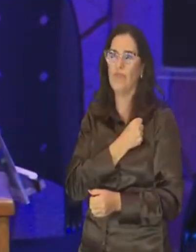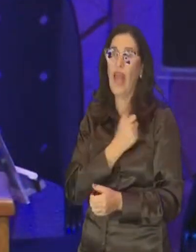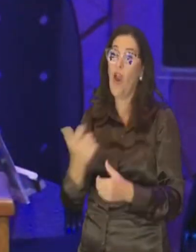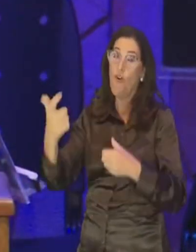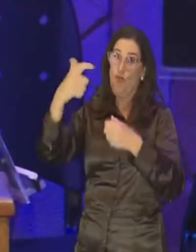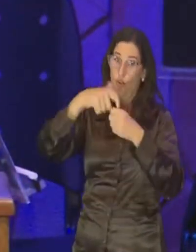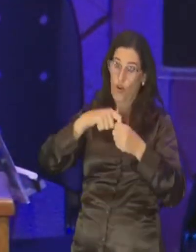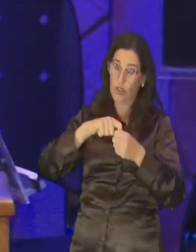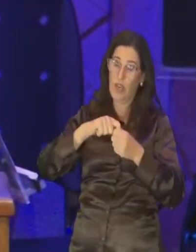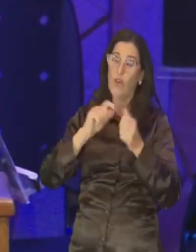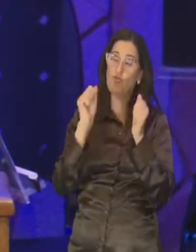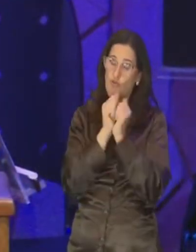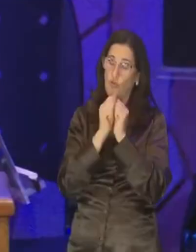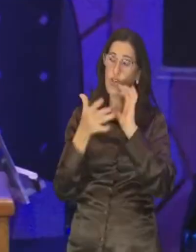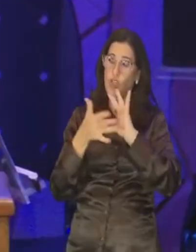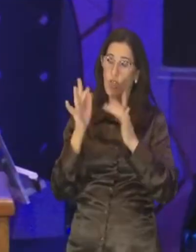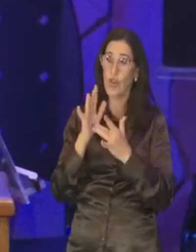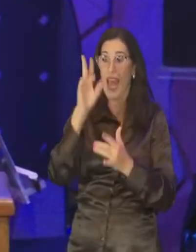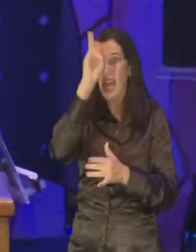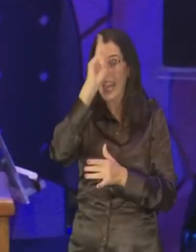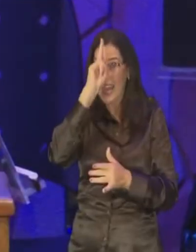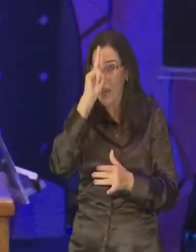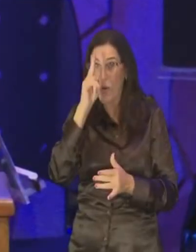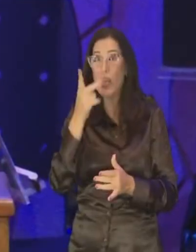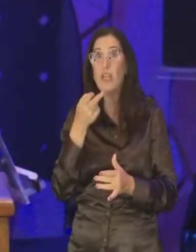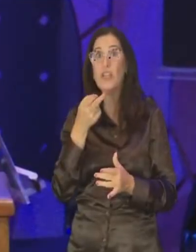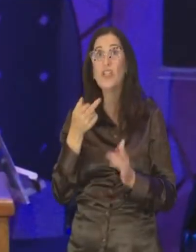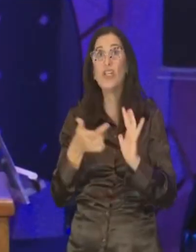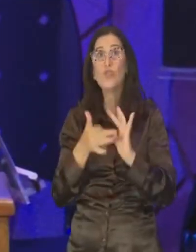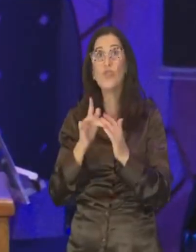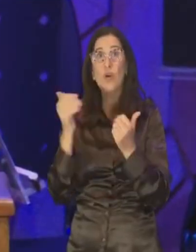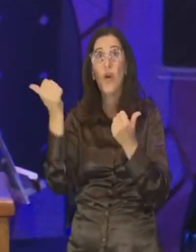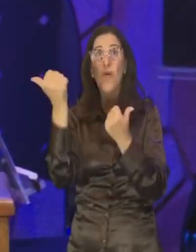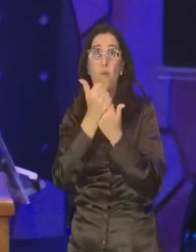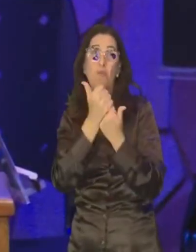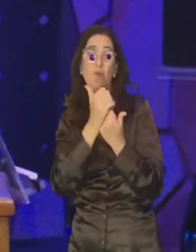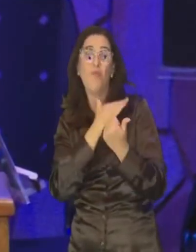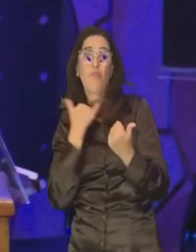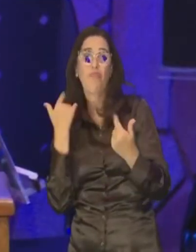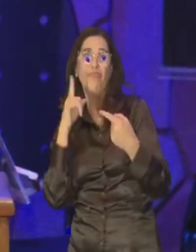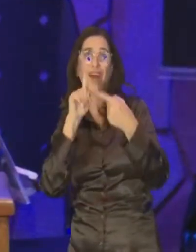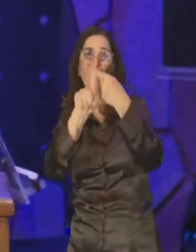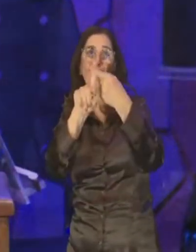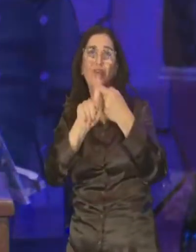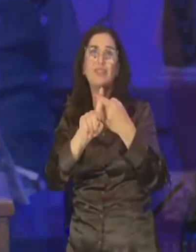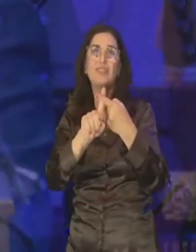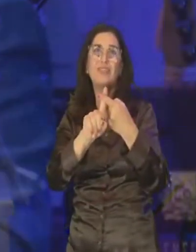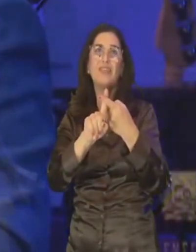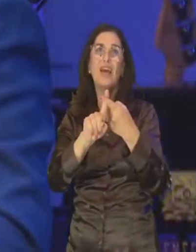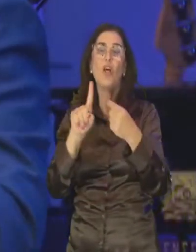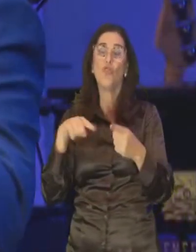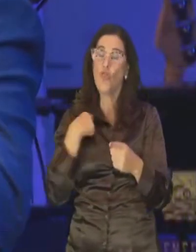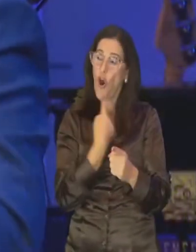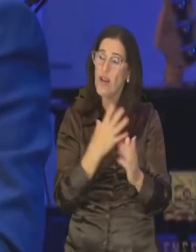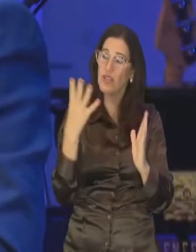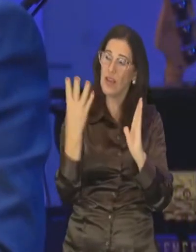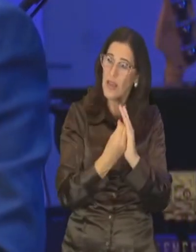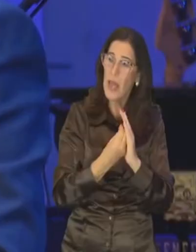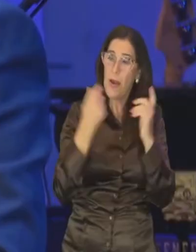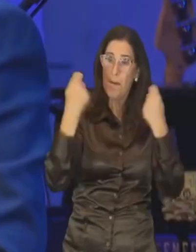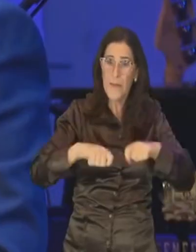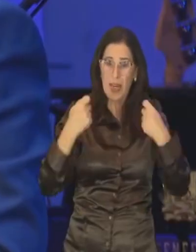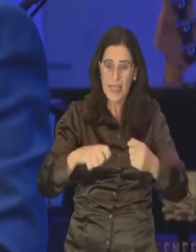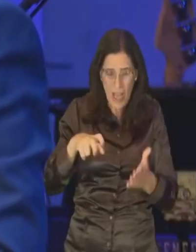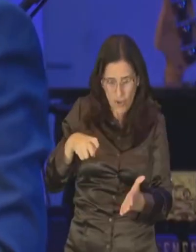pés de Jesus e lembrar aquilo que Jesus fez por nós na cruz. Nós, como igreja, precisamos estar